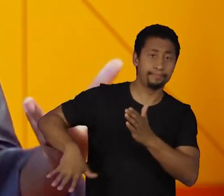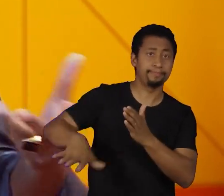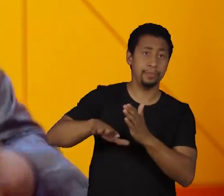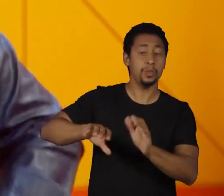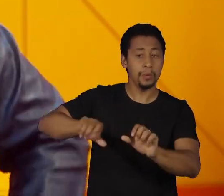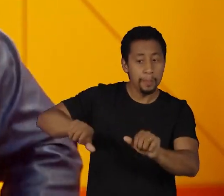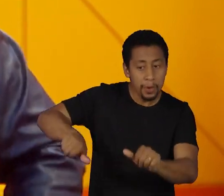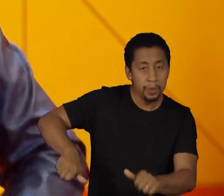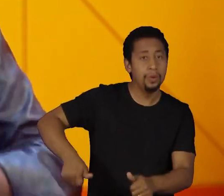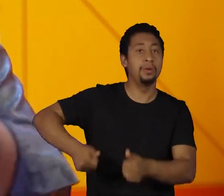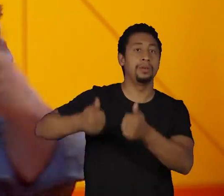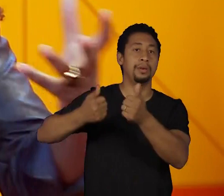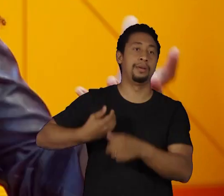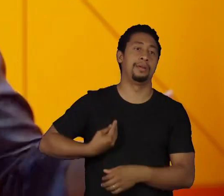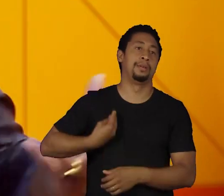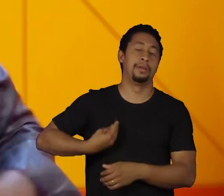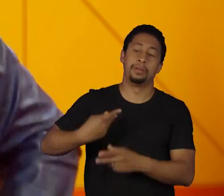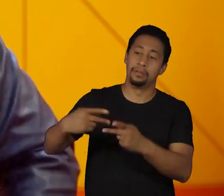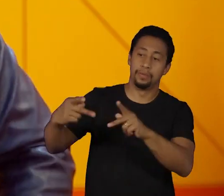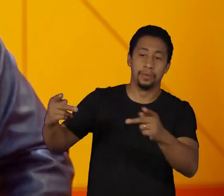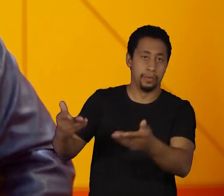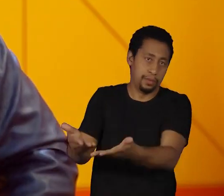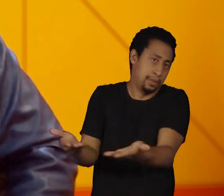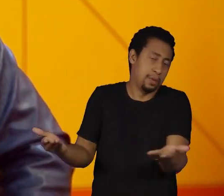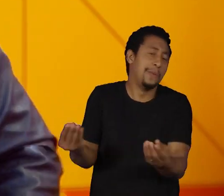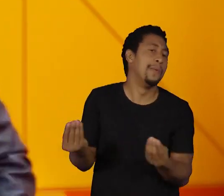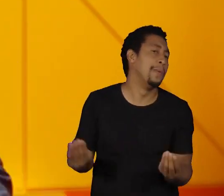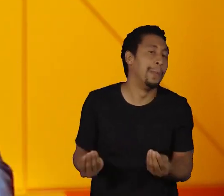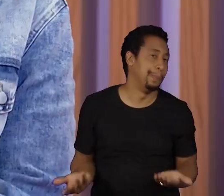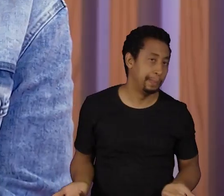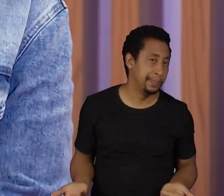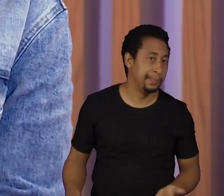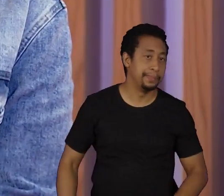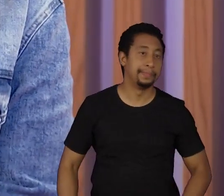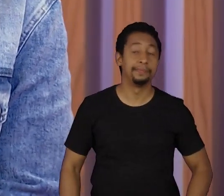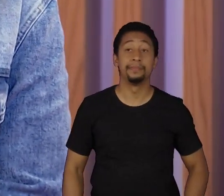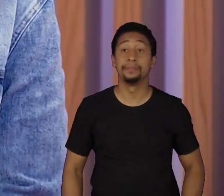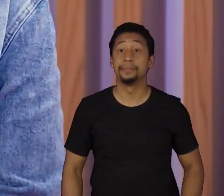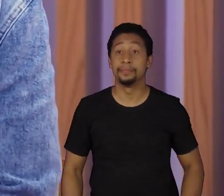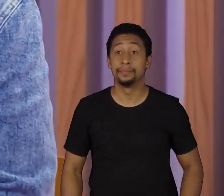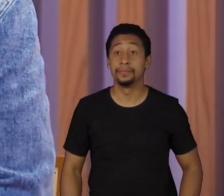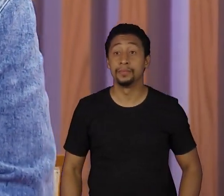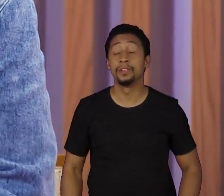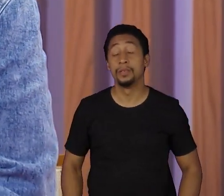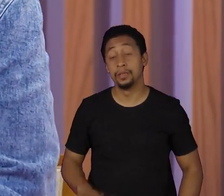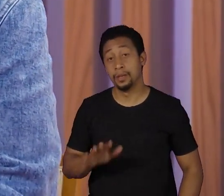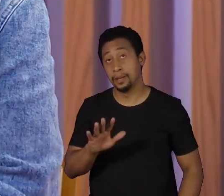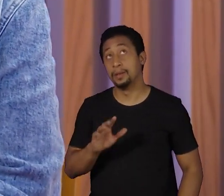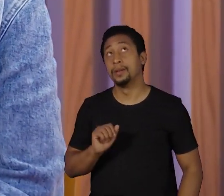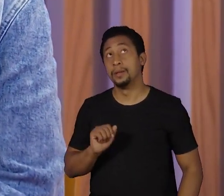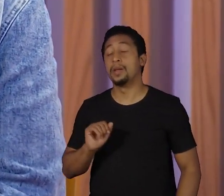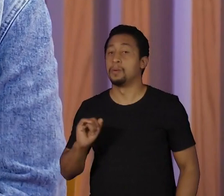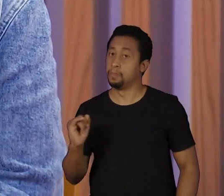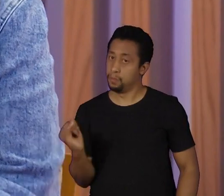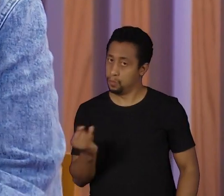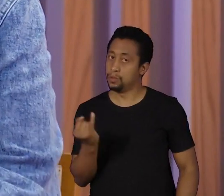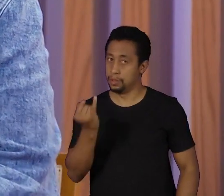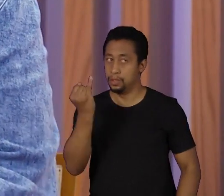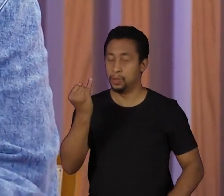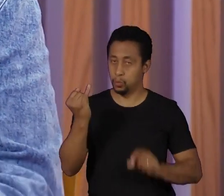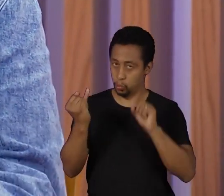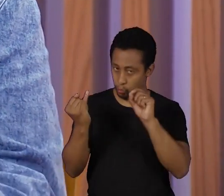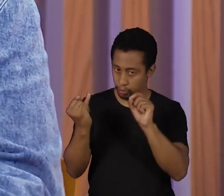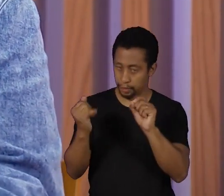melhorar a vida desse pessoal, dessa sociedade do entorno? Então, é importante levar em conta que o periférico está